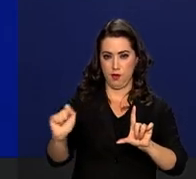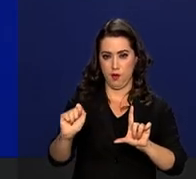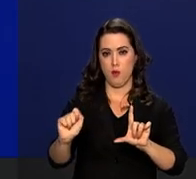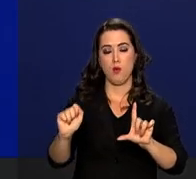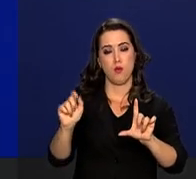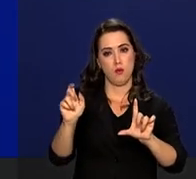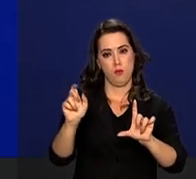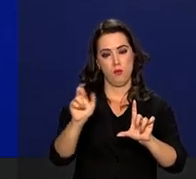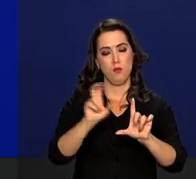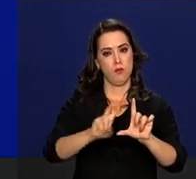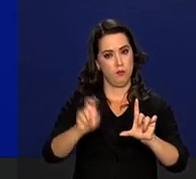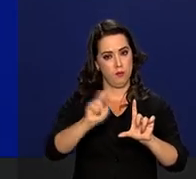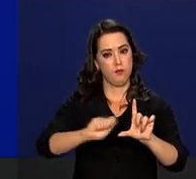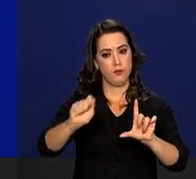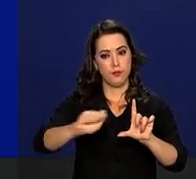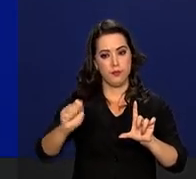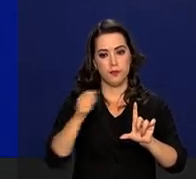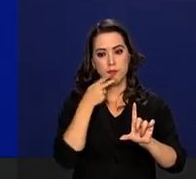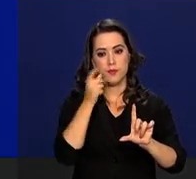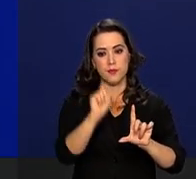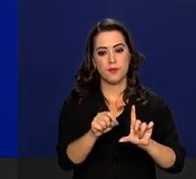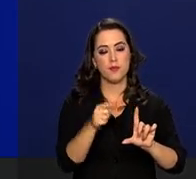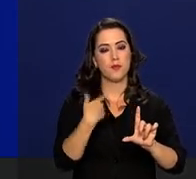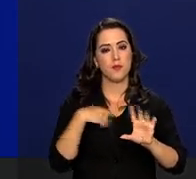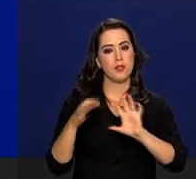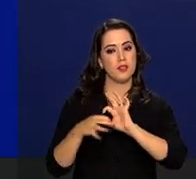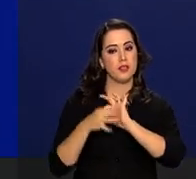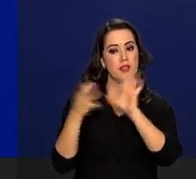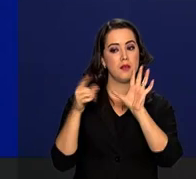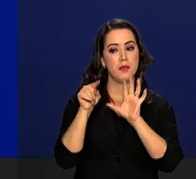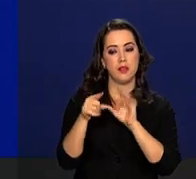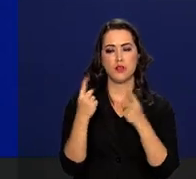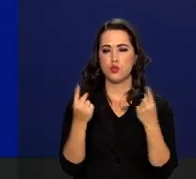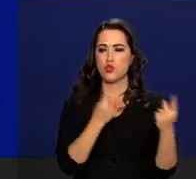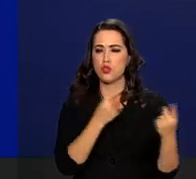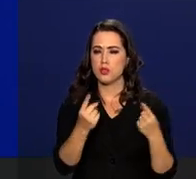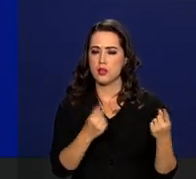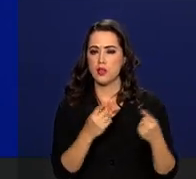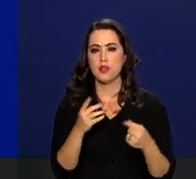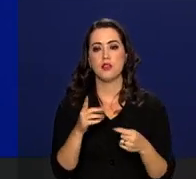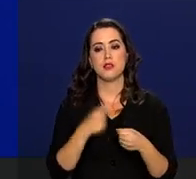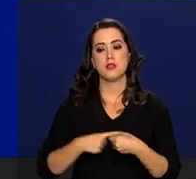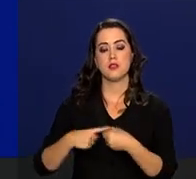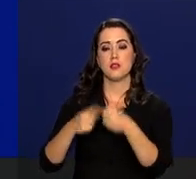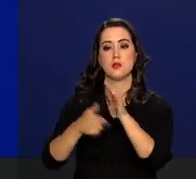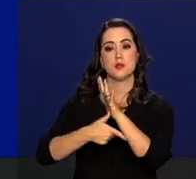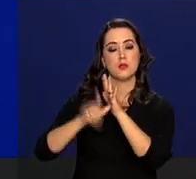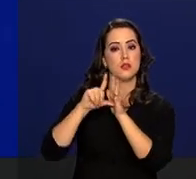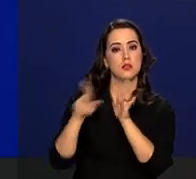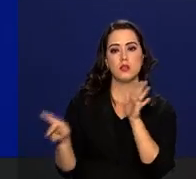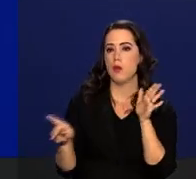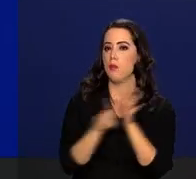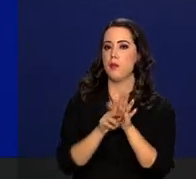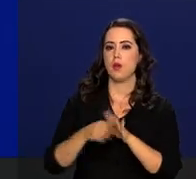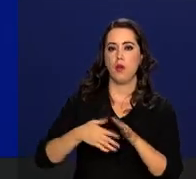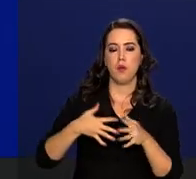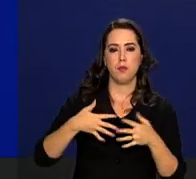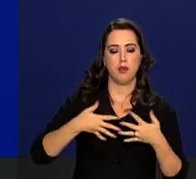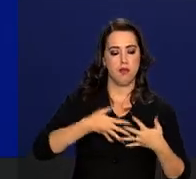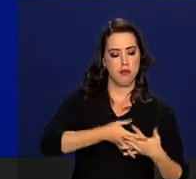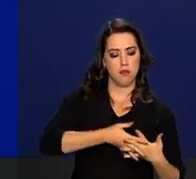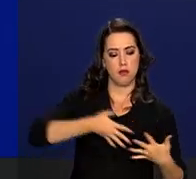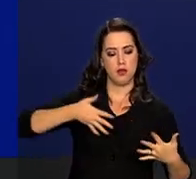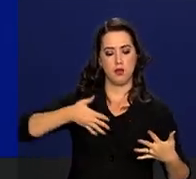livro, Direito Constitucional, dizendo que a autonomia dos municípios brasileiros é anterior à própria independência